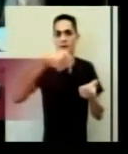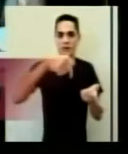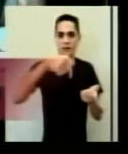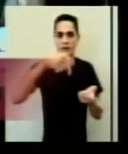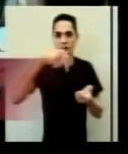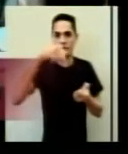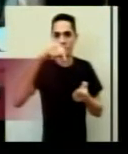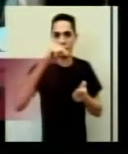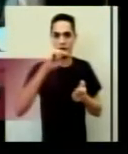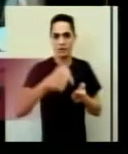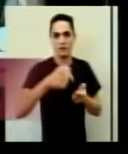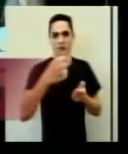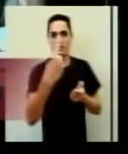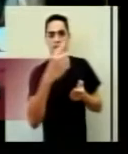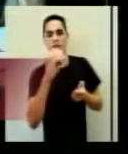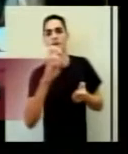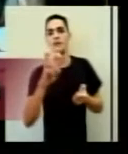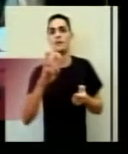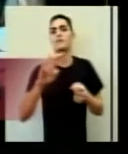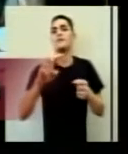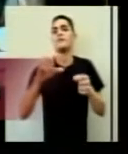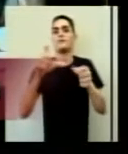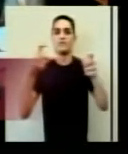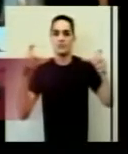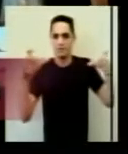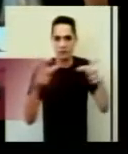perceber que já houve uma queda, saiu de